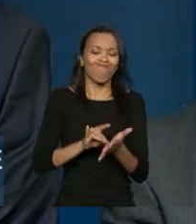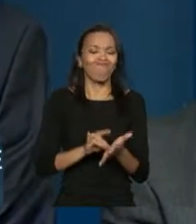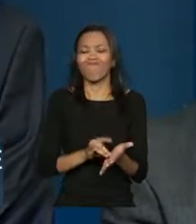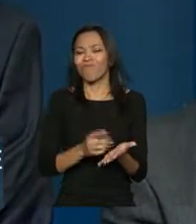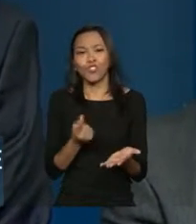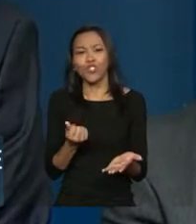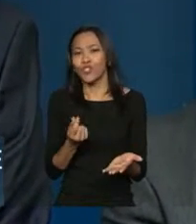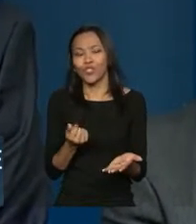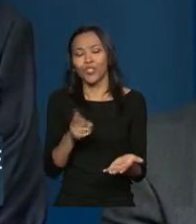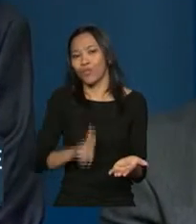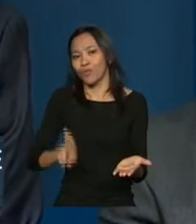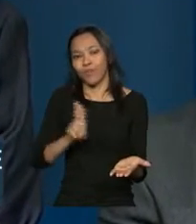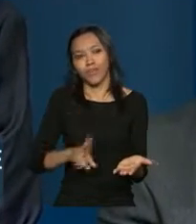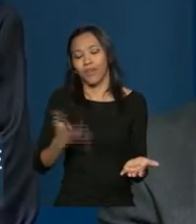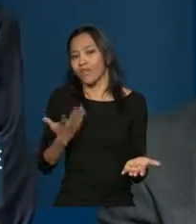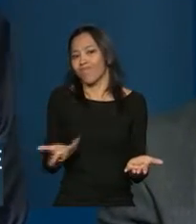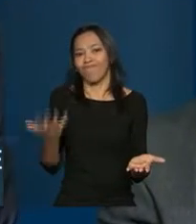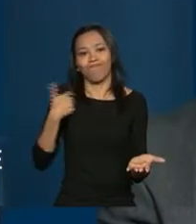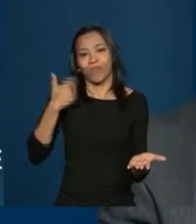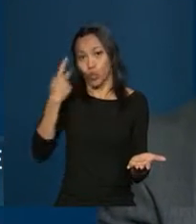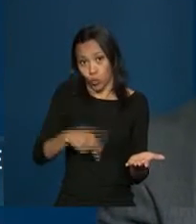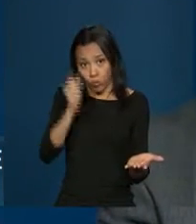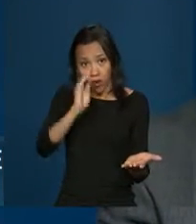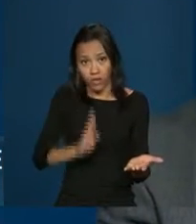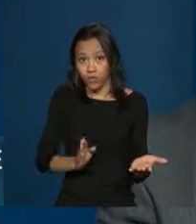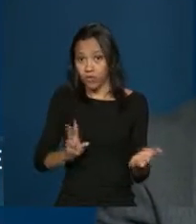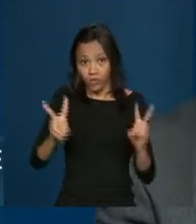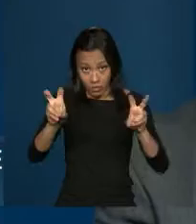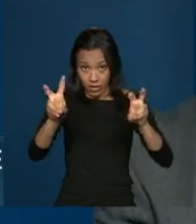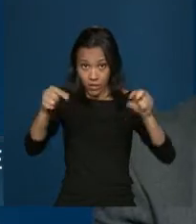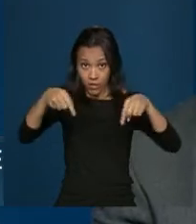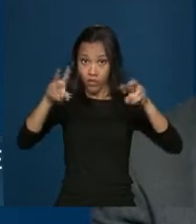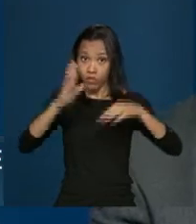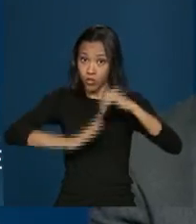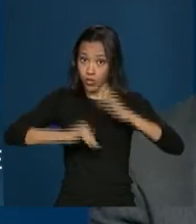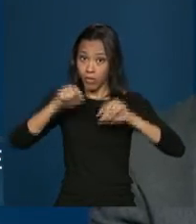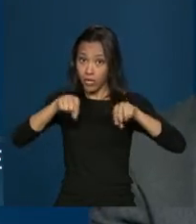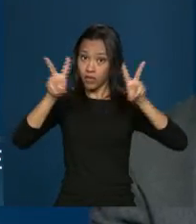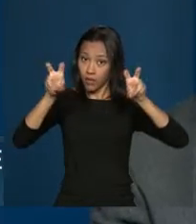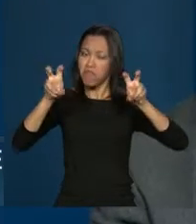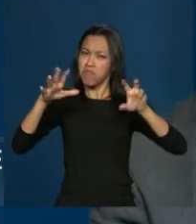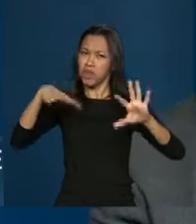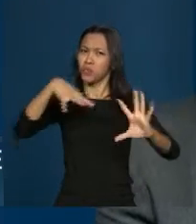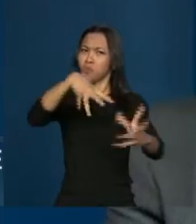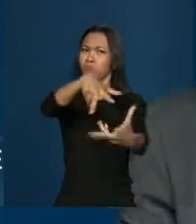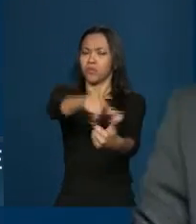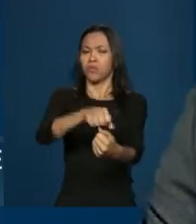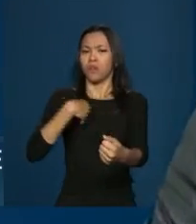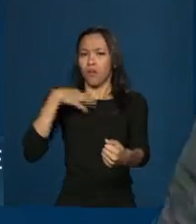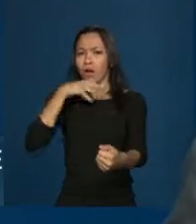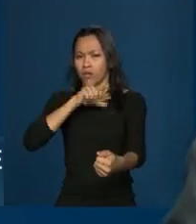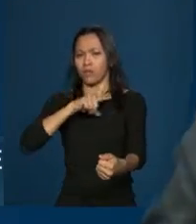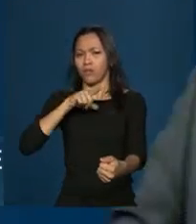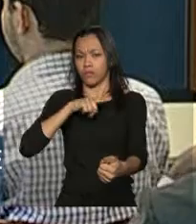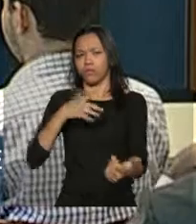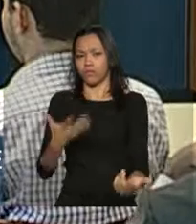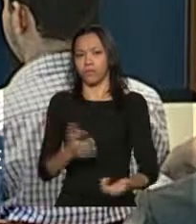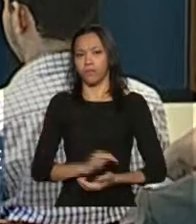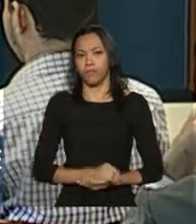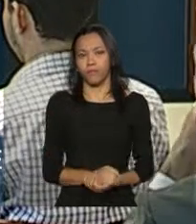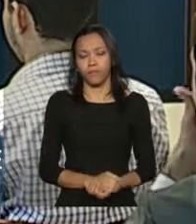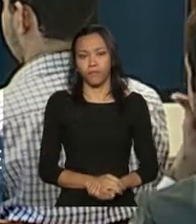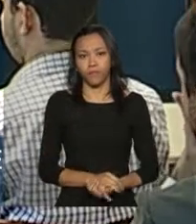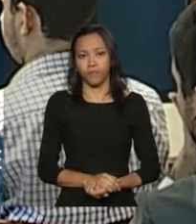a quanto de dinheiro está envolvido no Brasil sobre isso. Mas acredito que no mundo há referências